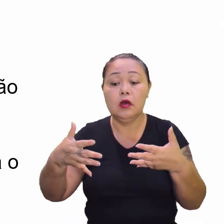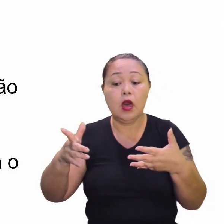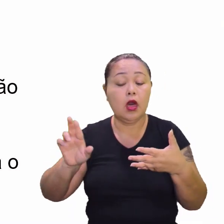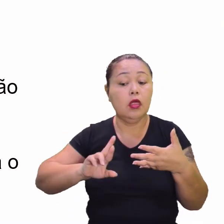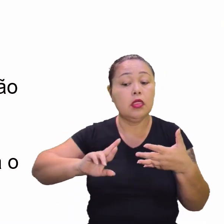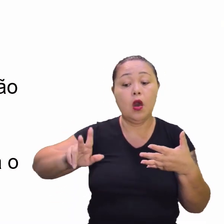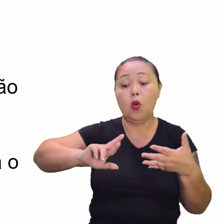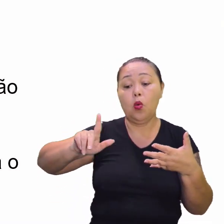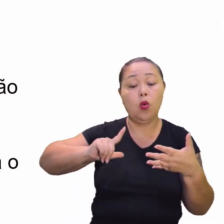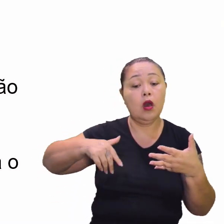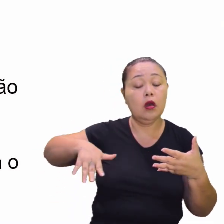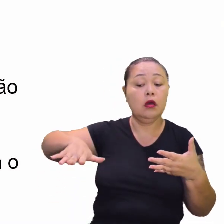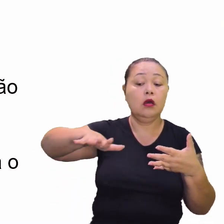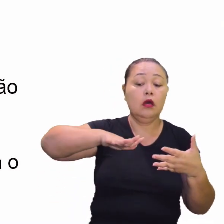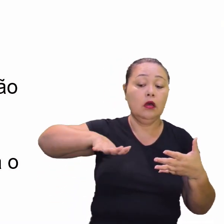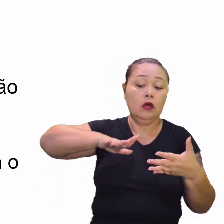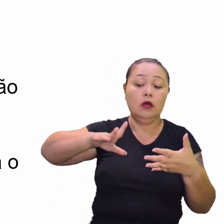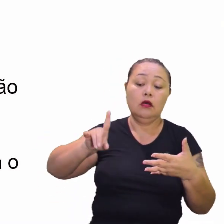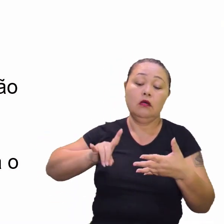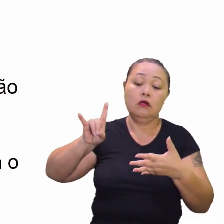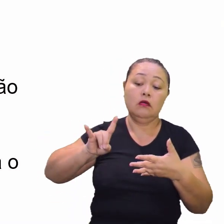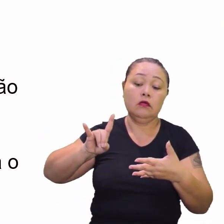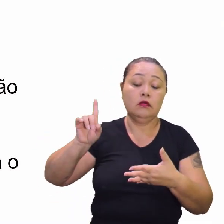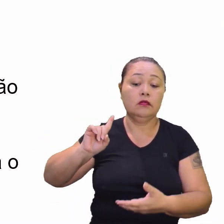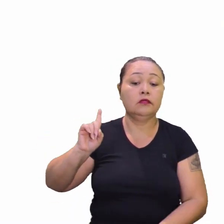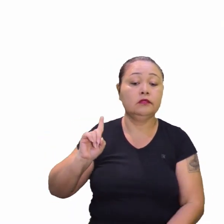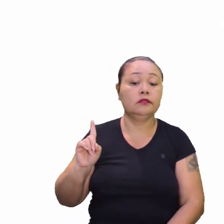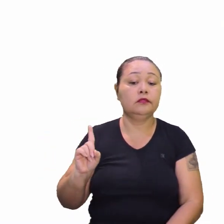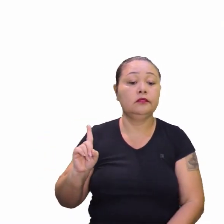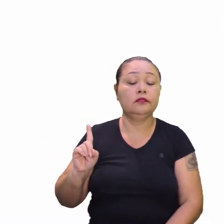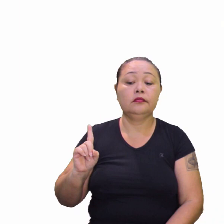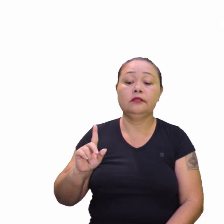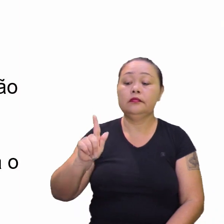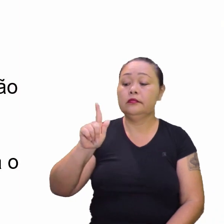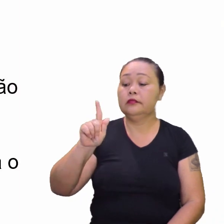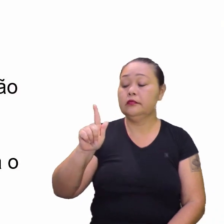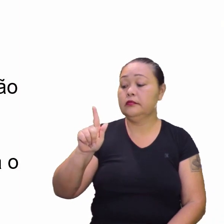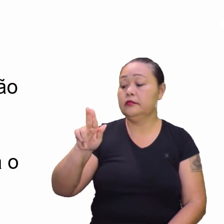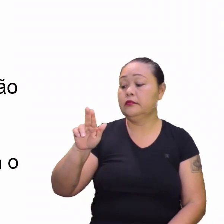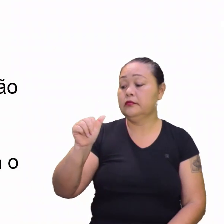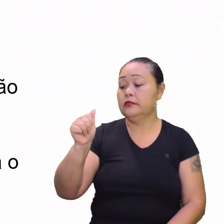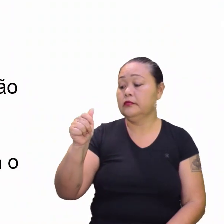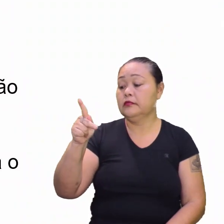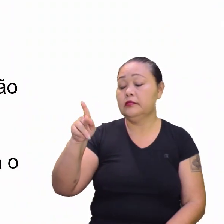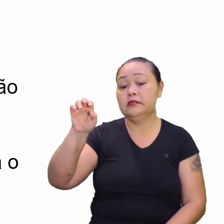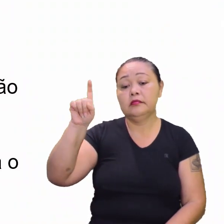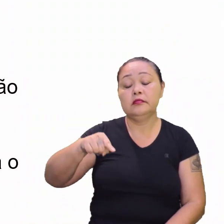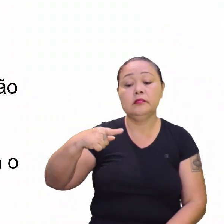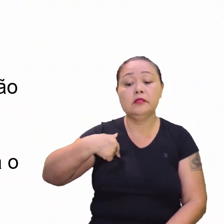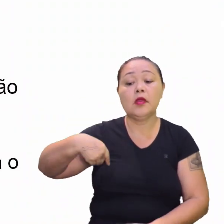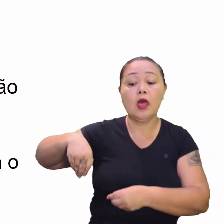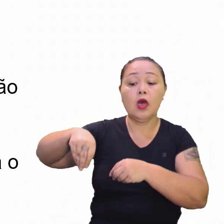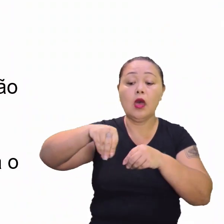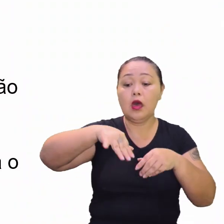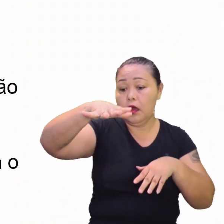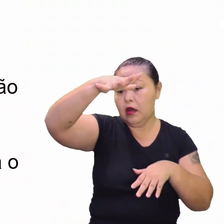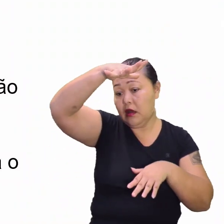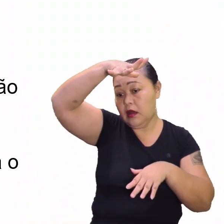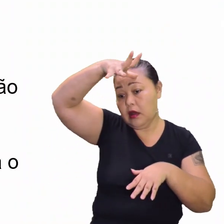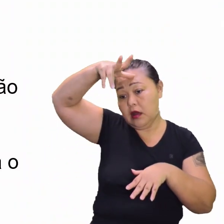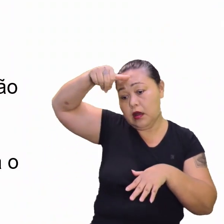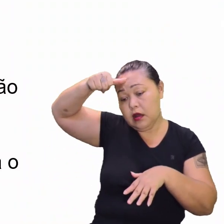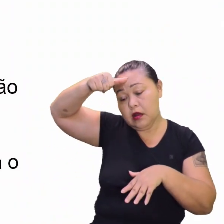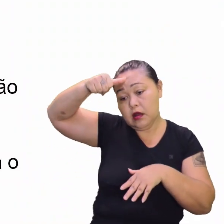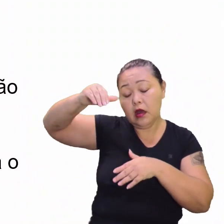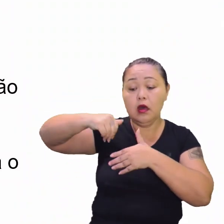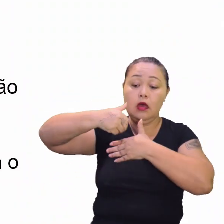ele não nasce nessa área que está falando aí na questão, não. O rio Guaporé, ele nasce em solo mato-grossense, lá